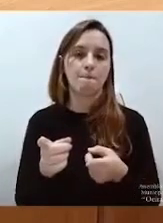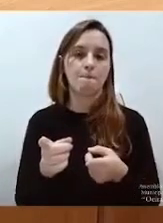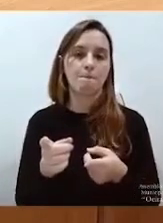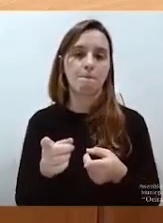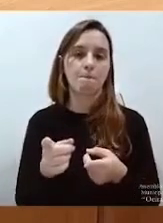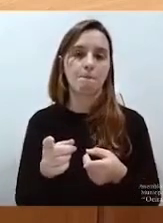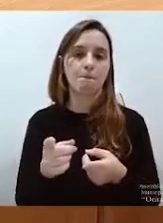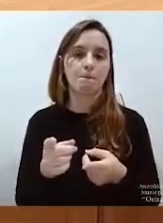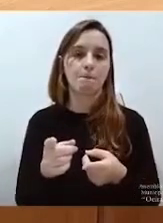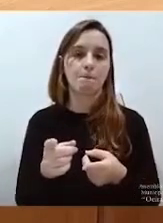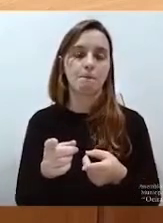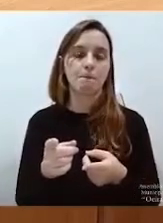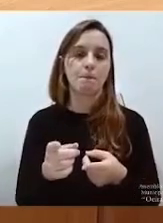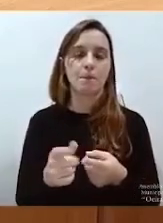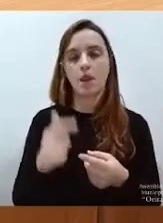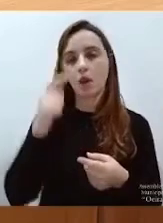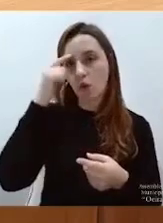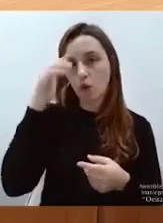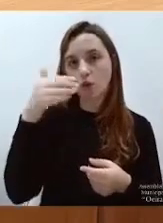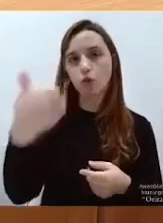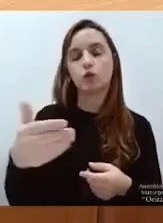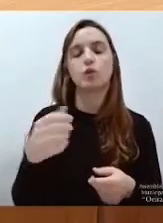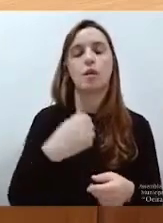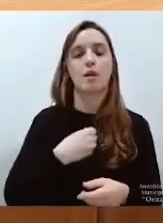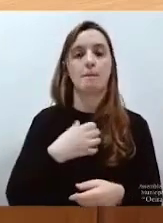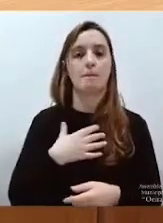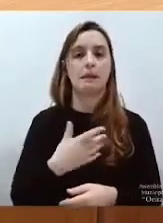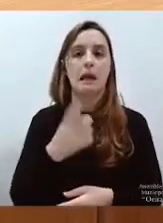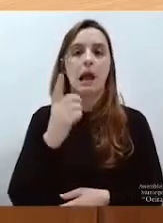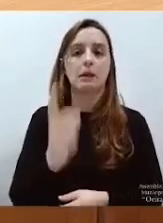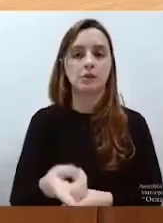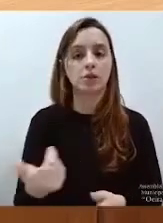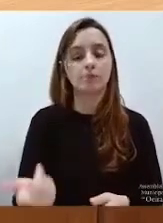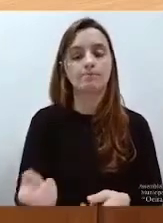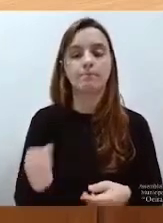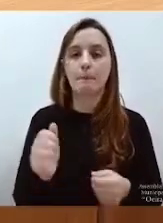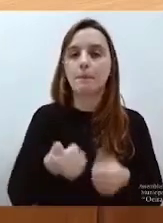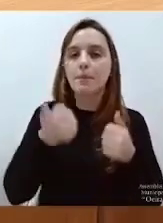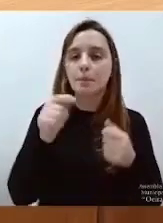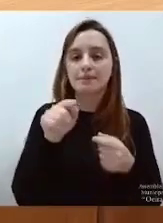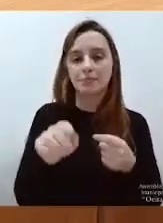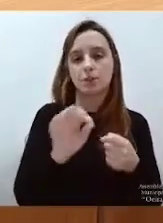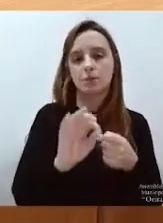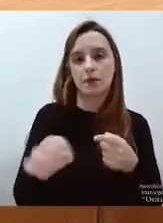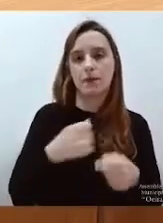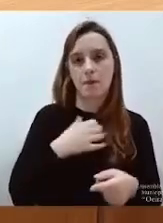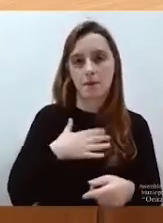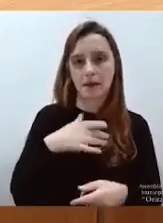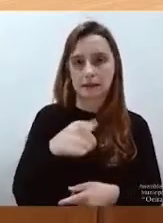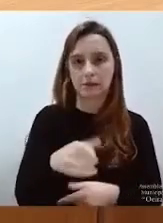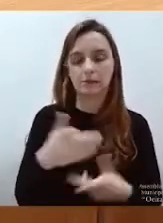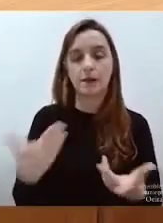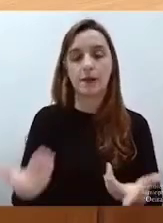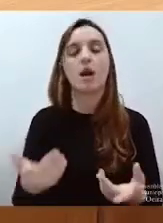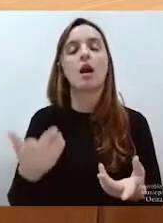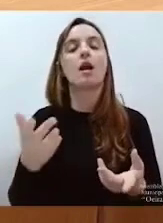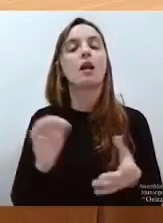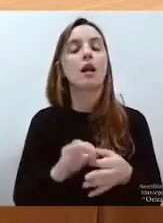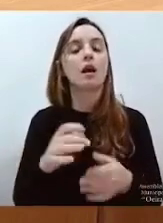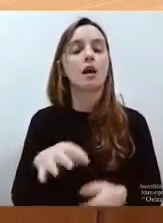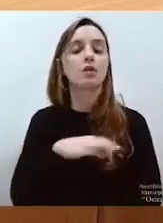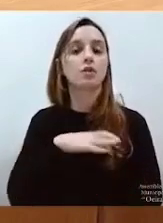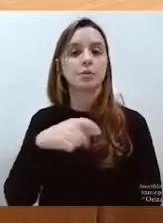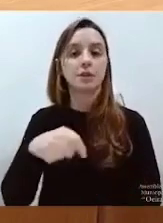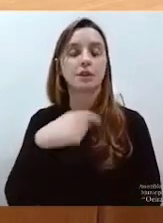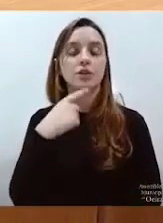o futuro das empresas e desta particularmente. Relativamente àquilo que o Sr. Presidente referiu, é verdade